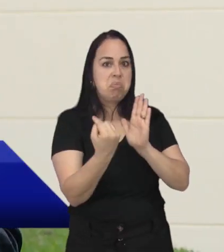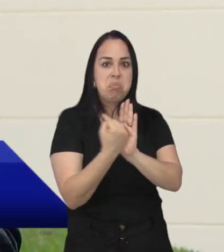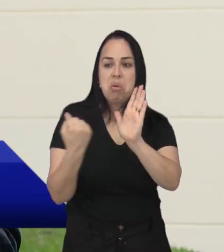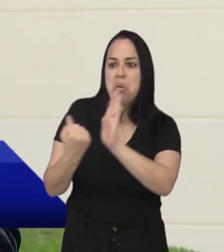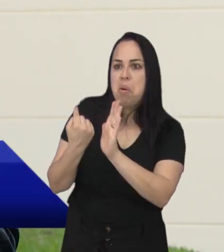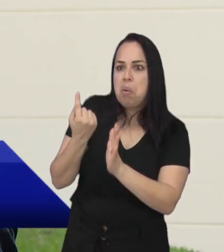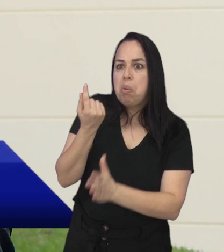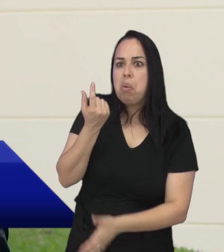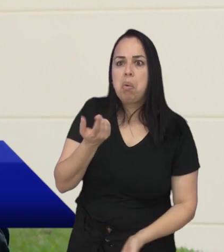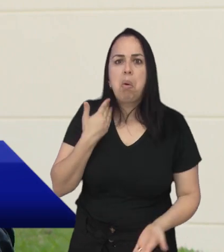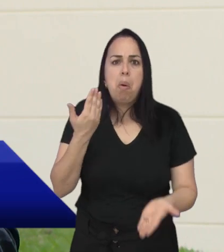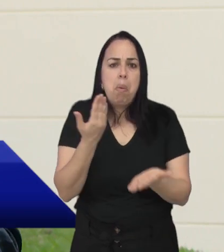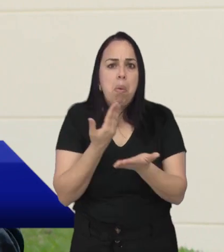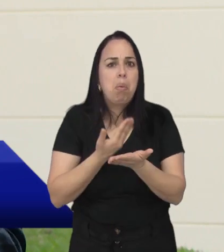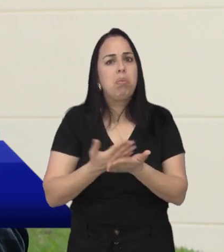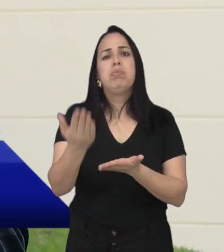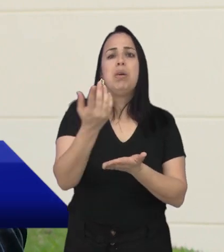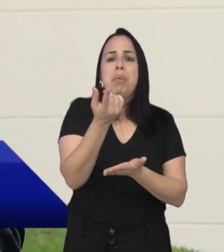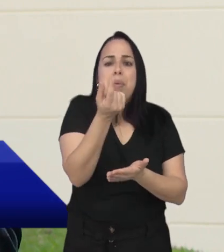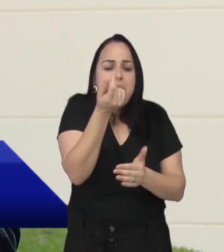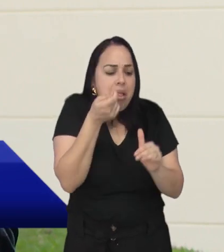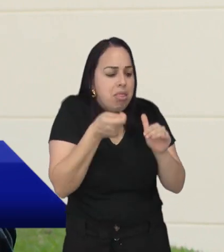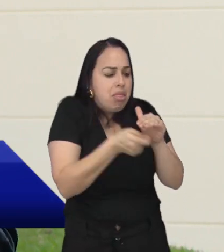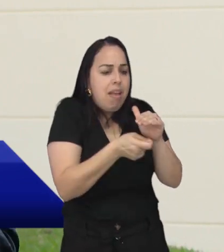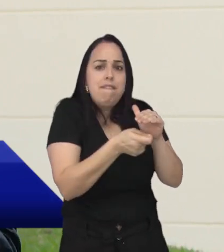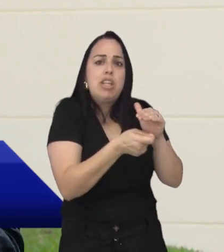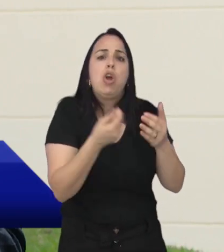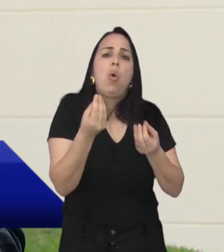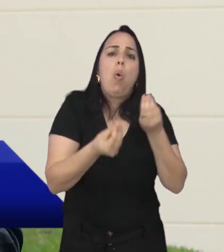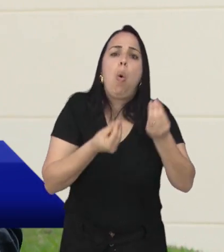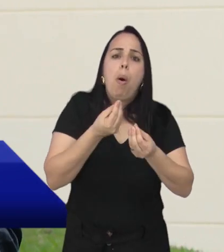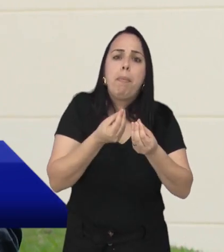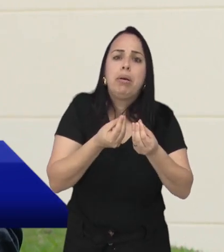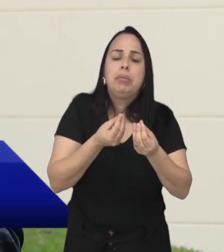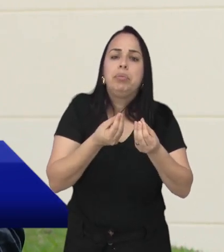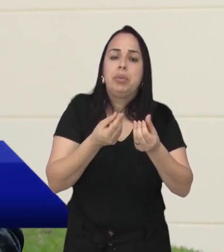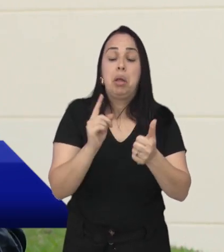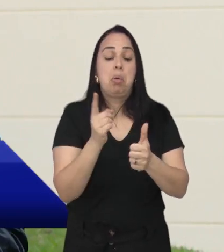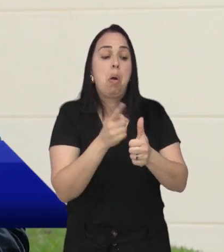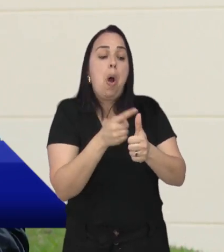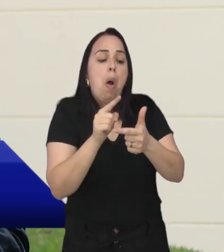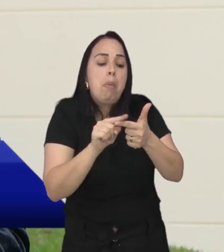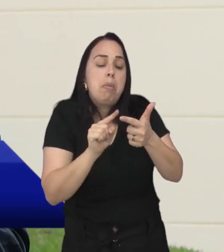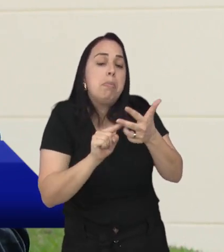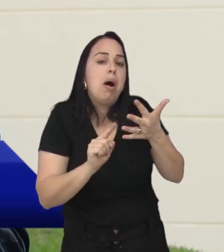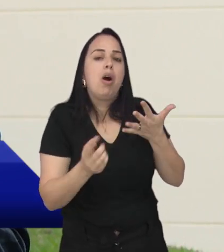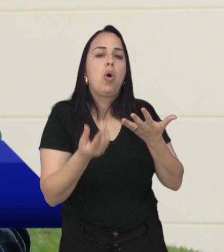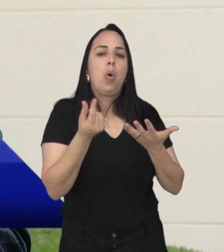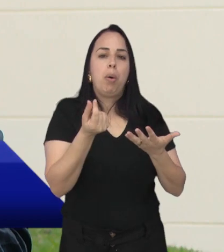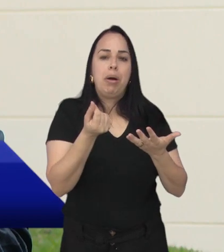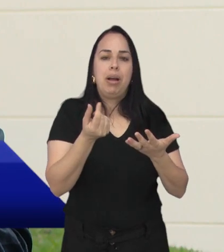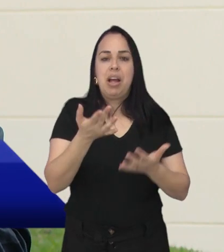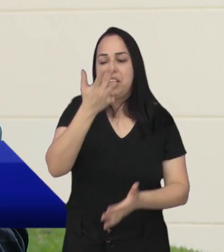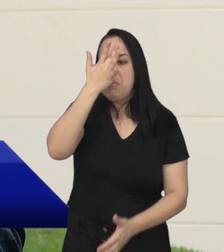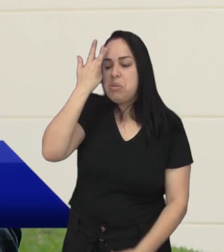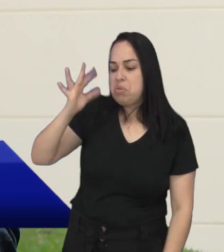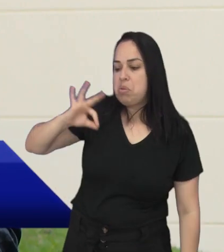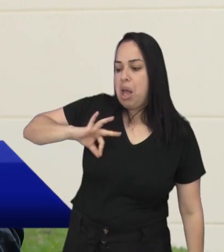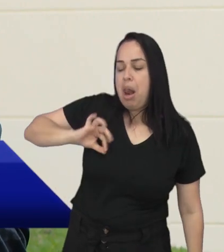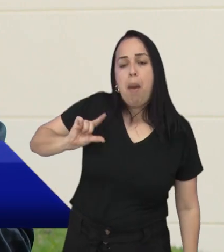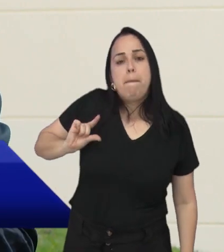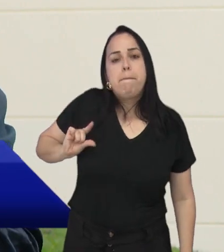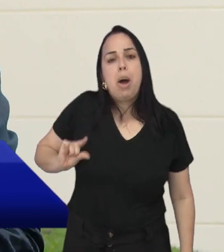pergunta a respeito de como começar a investir, né? Qual é o primeiro passo, principalmente aí para quem não tem uma renda